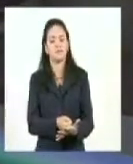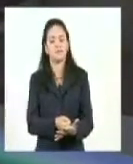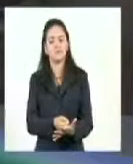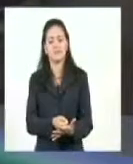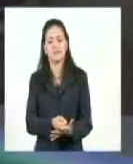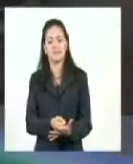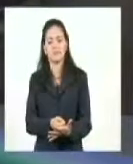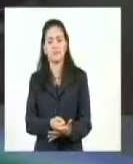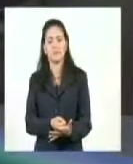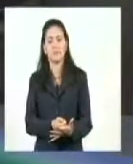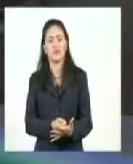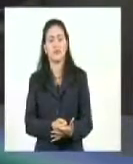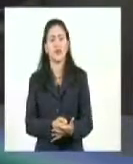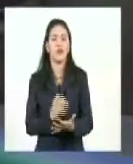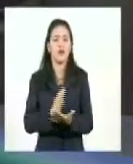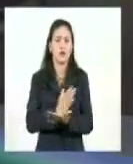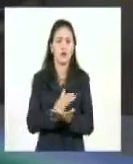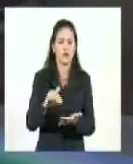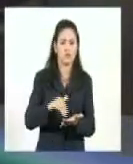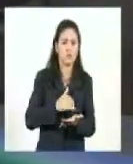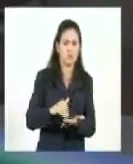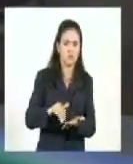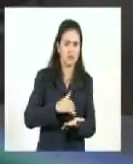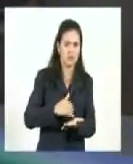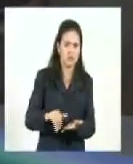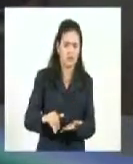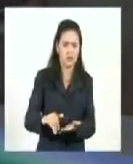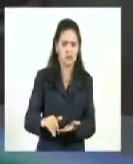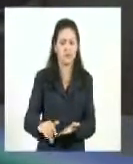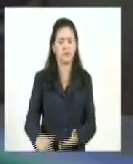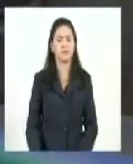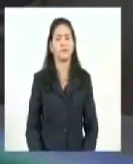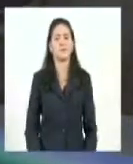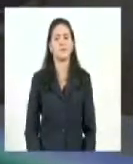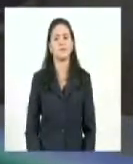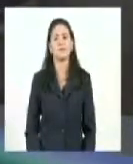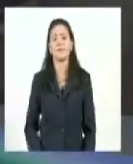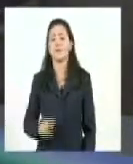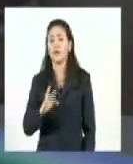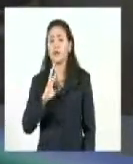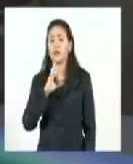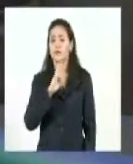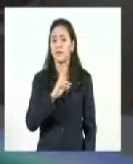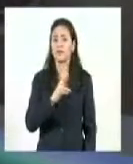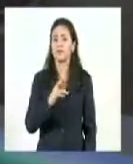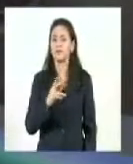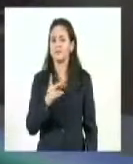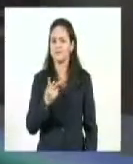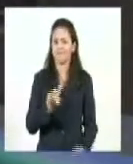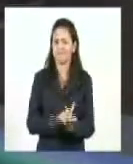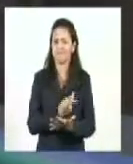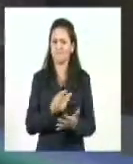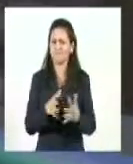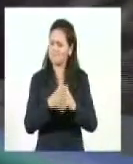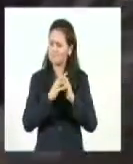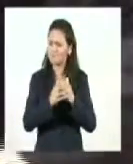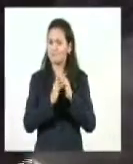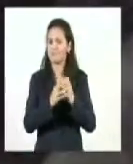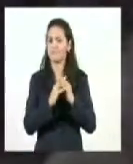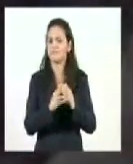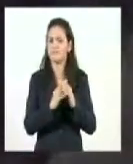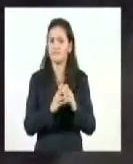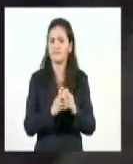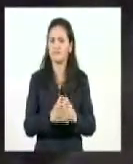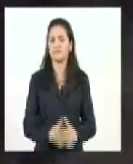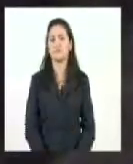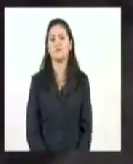de um secretário, fazem respostas distorcidas. Ora, eu sou